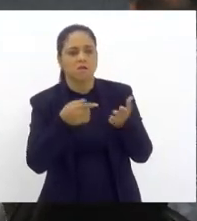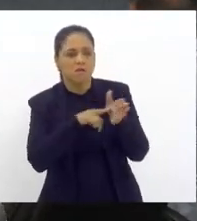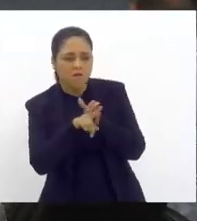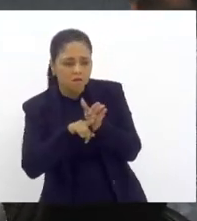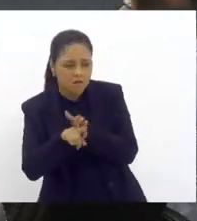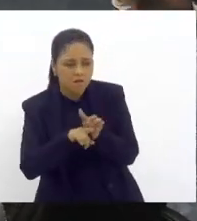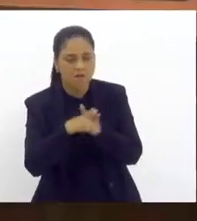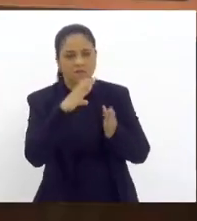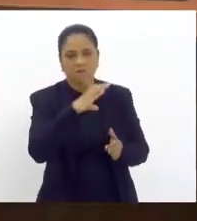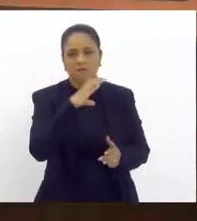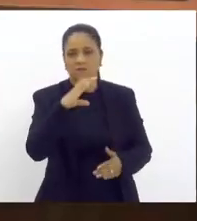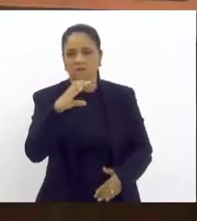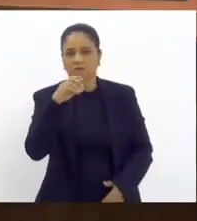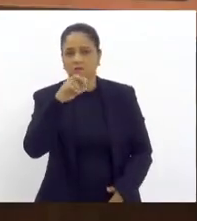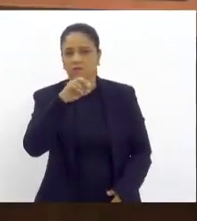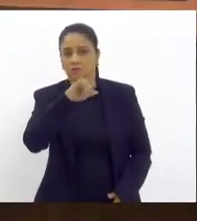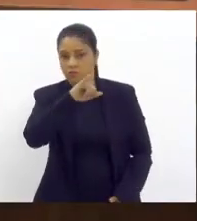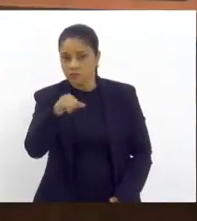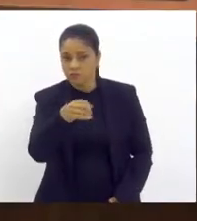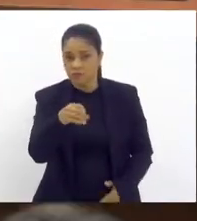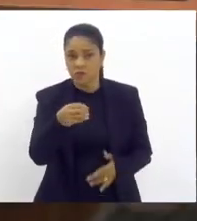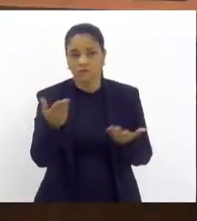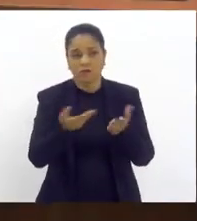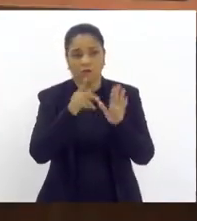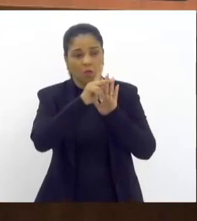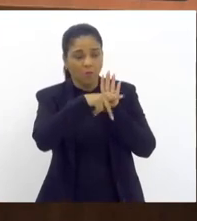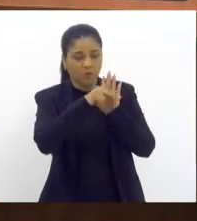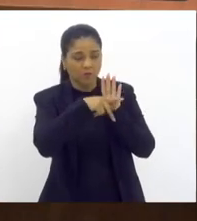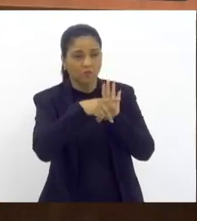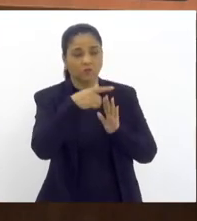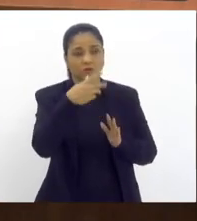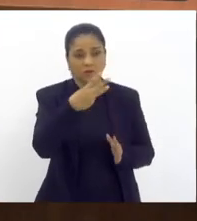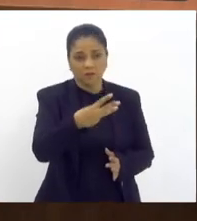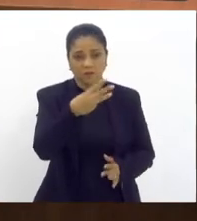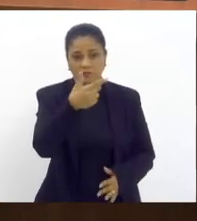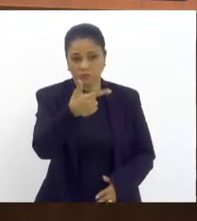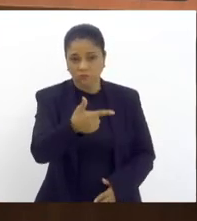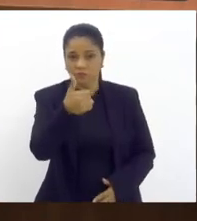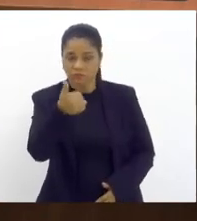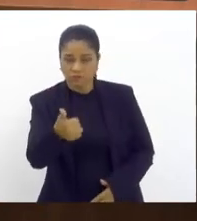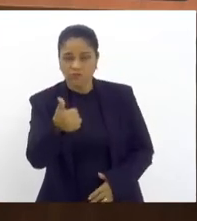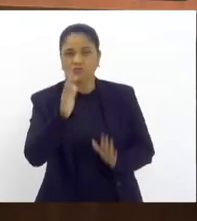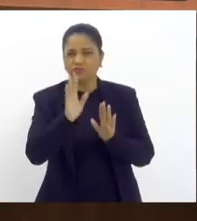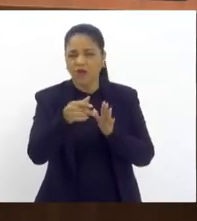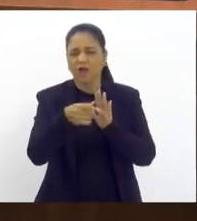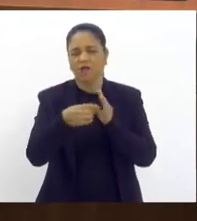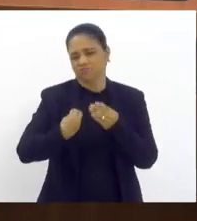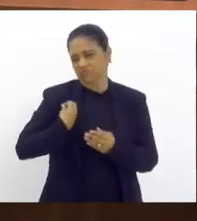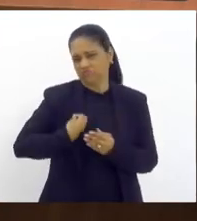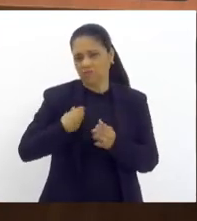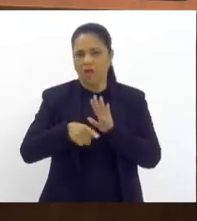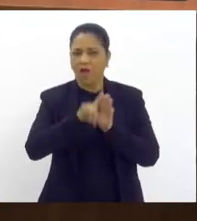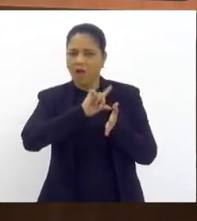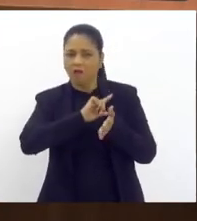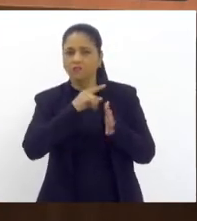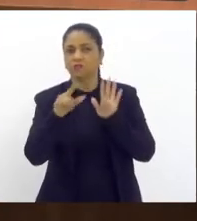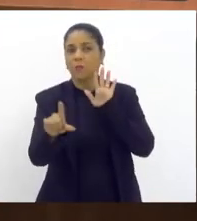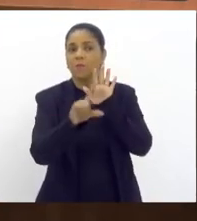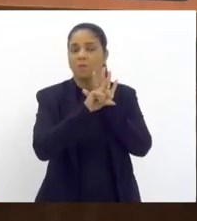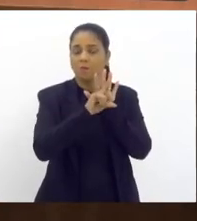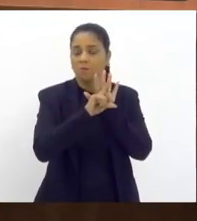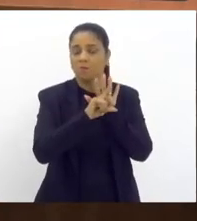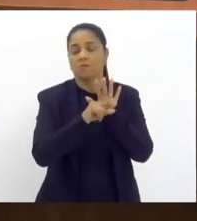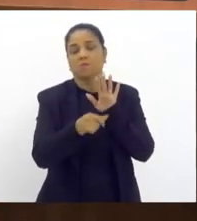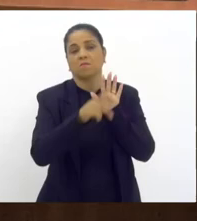prejudicabilidade do projeto que acabou de tramitar, o projeto 321, porque já existia um projeto anterior, 321,